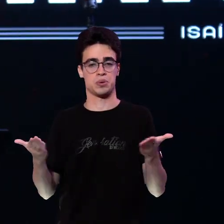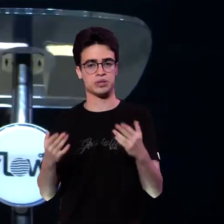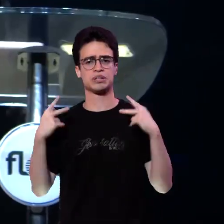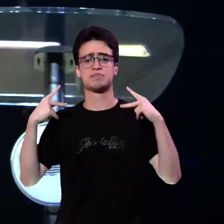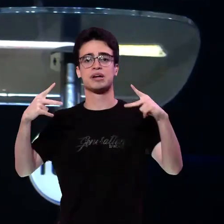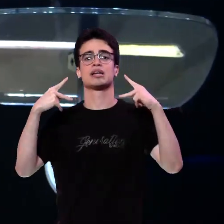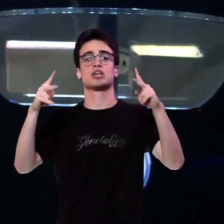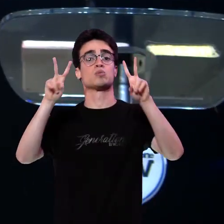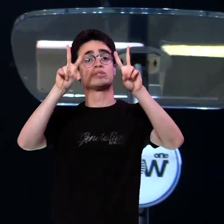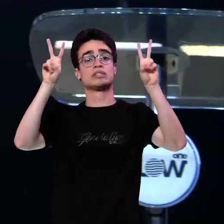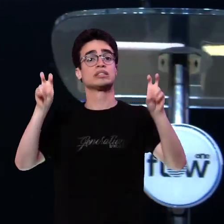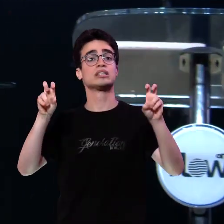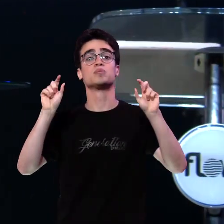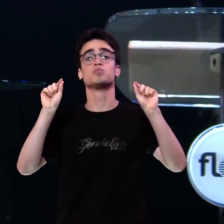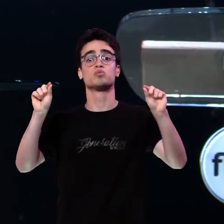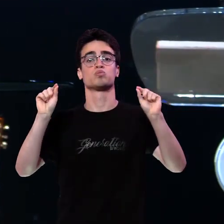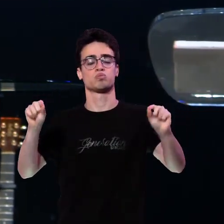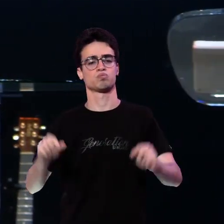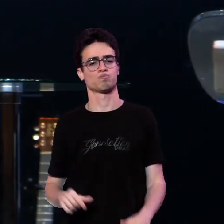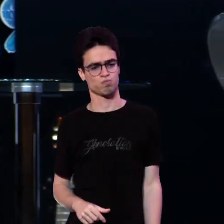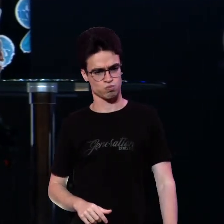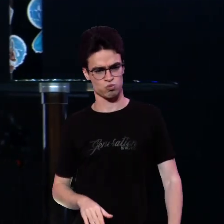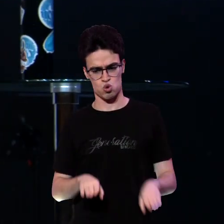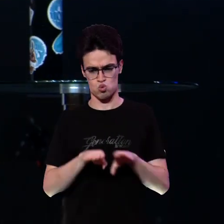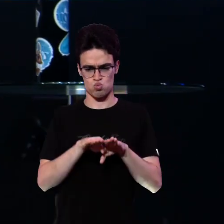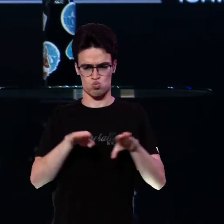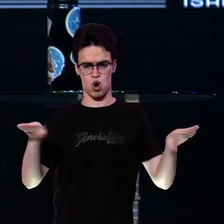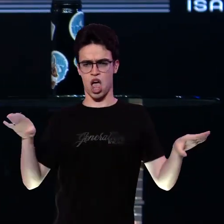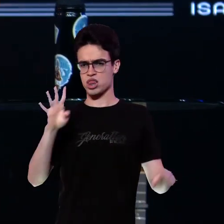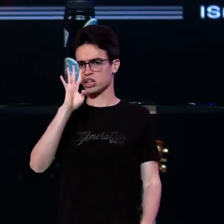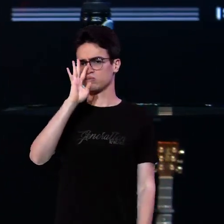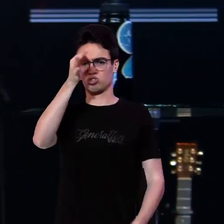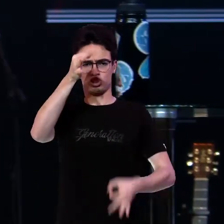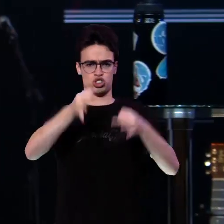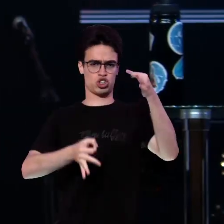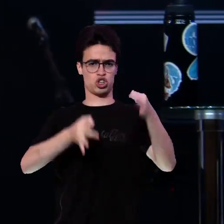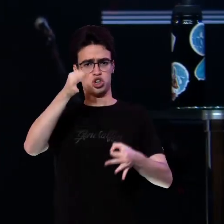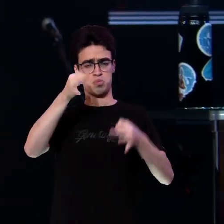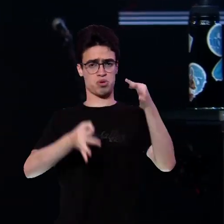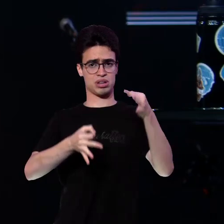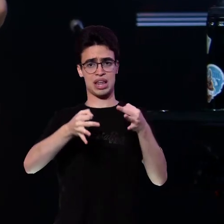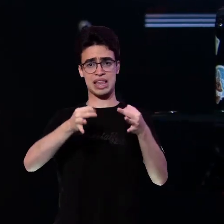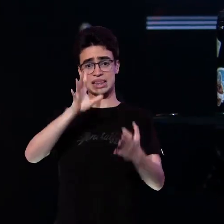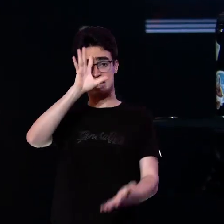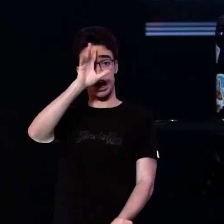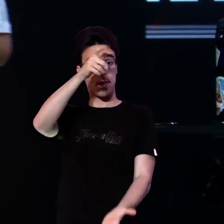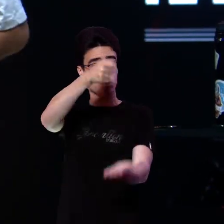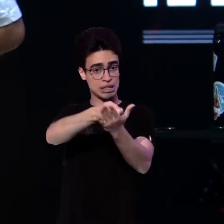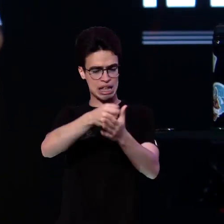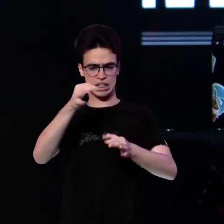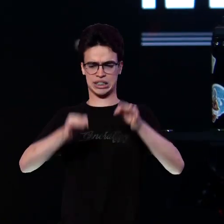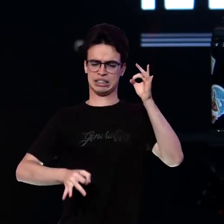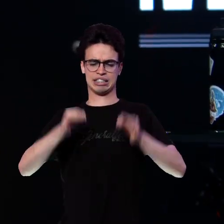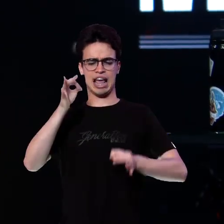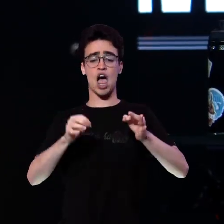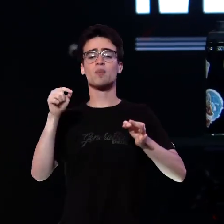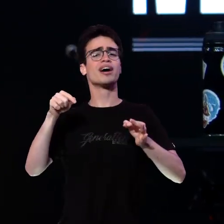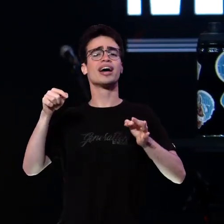mensagem chama O Tribunal da Graça. Repete assim, o Tribunal da